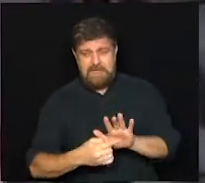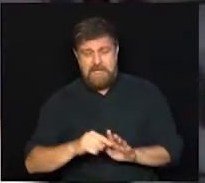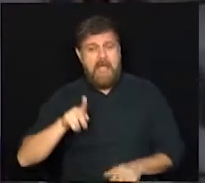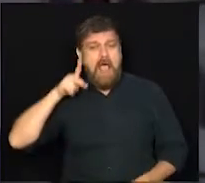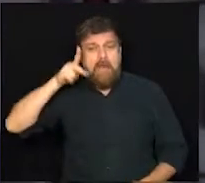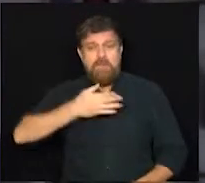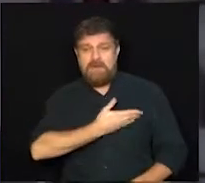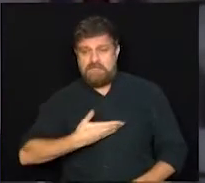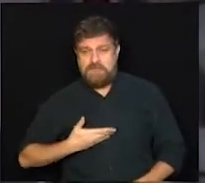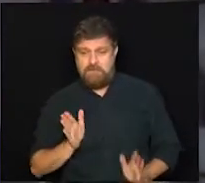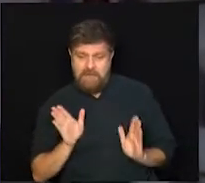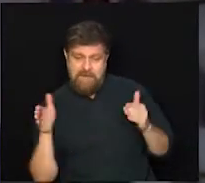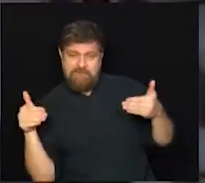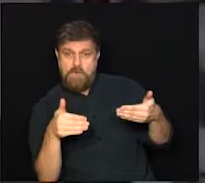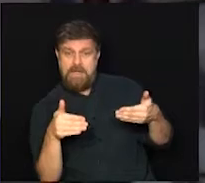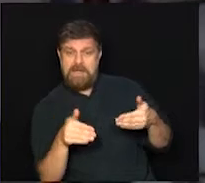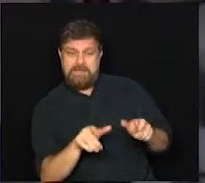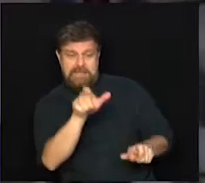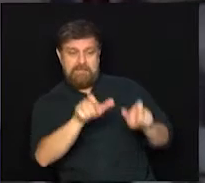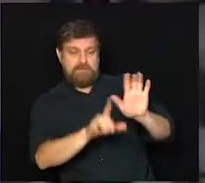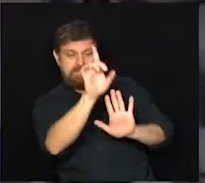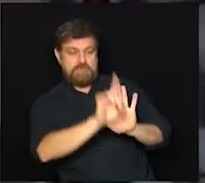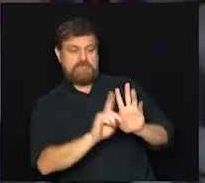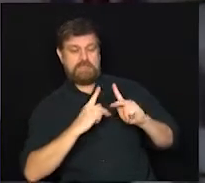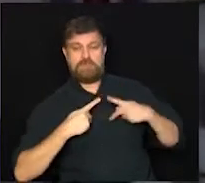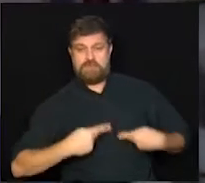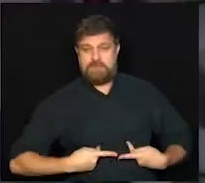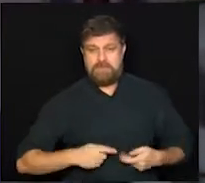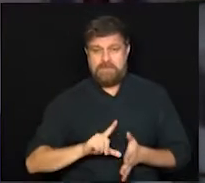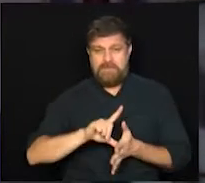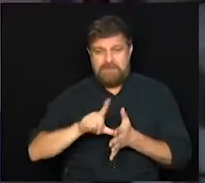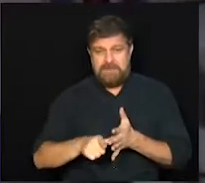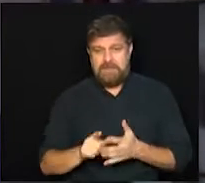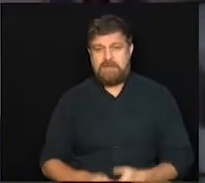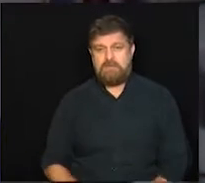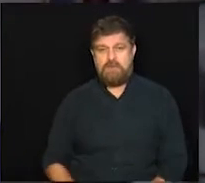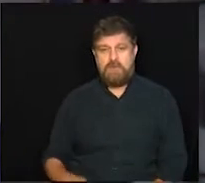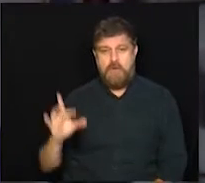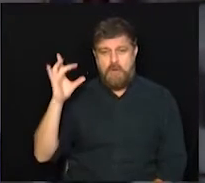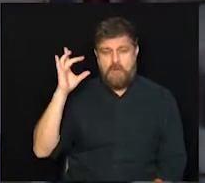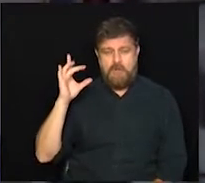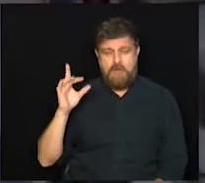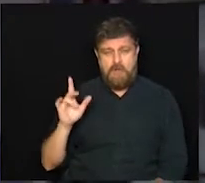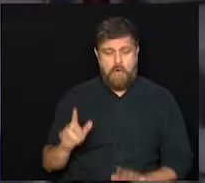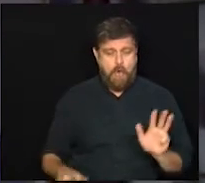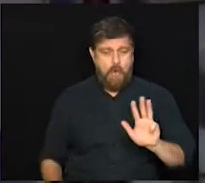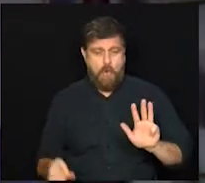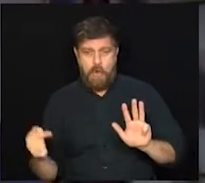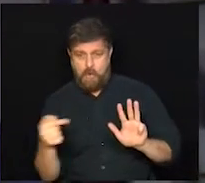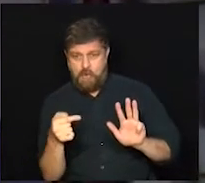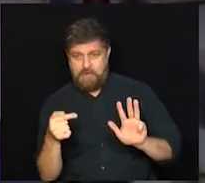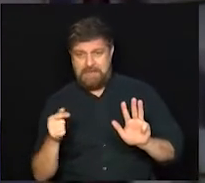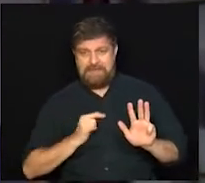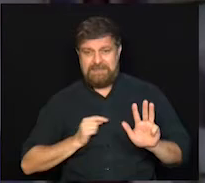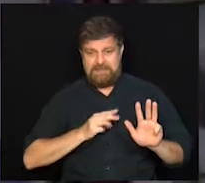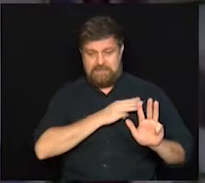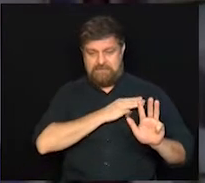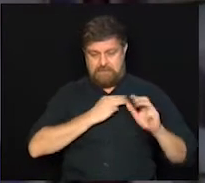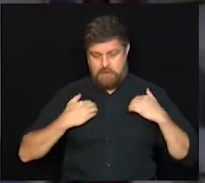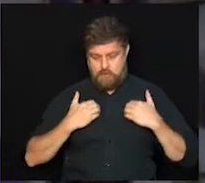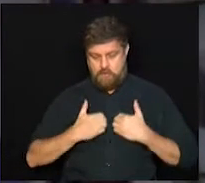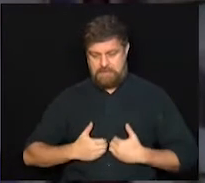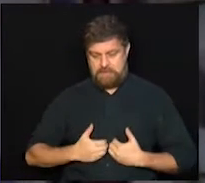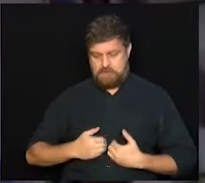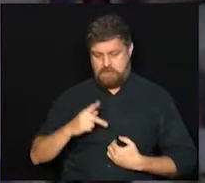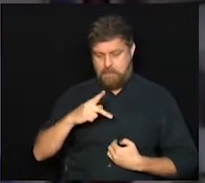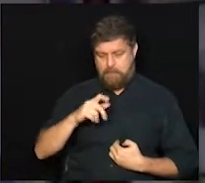públicas de direitos humanos. Depois, no governo do presidente Lula, sobre a gestão do ministro Paulo Vanucchi, foi feito